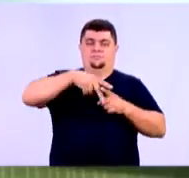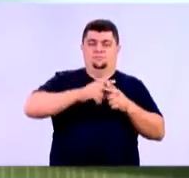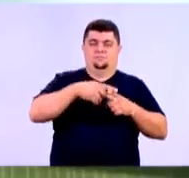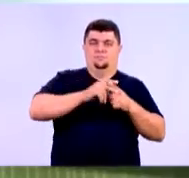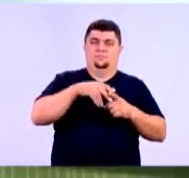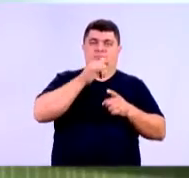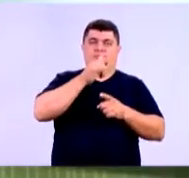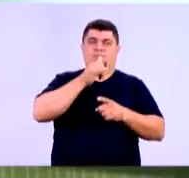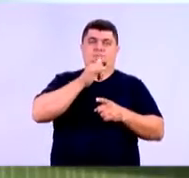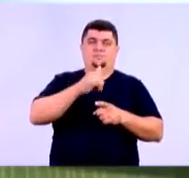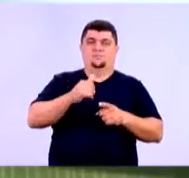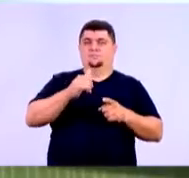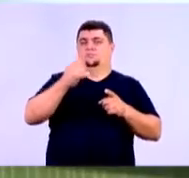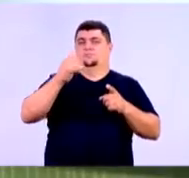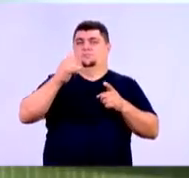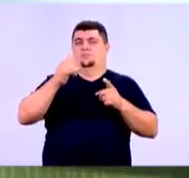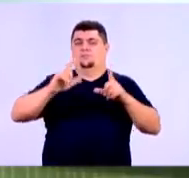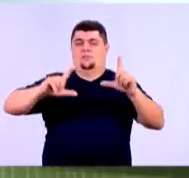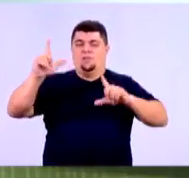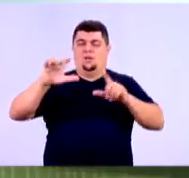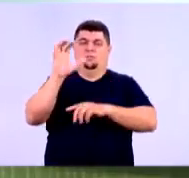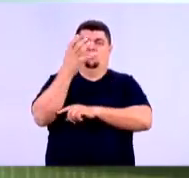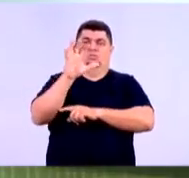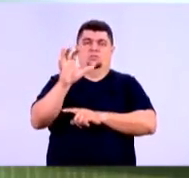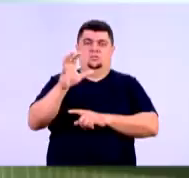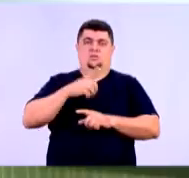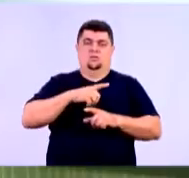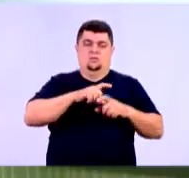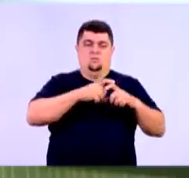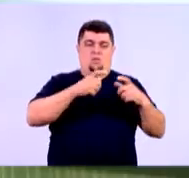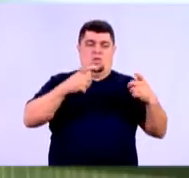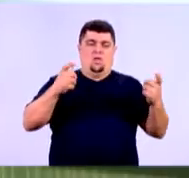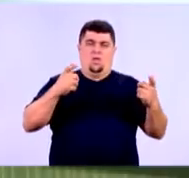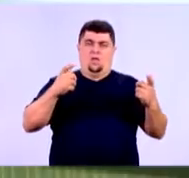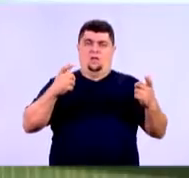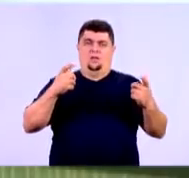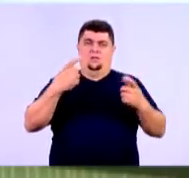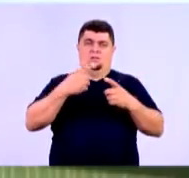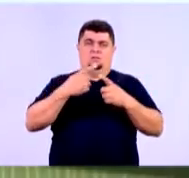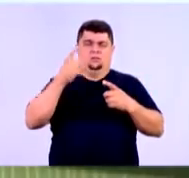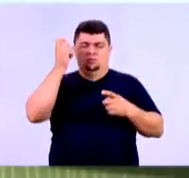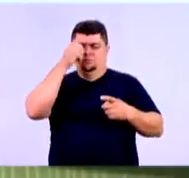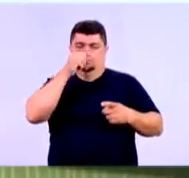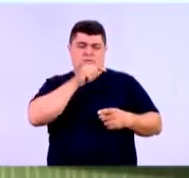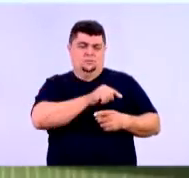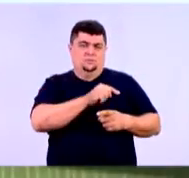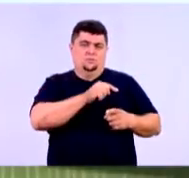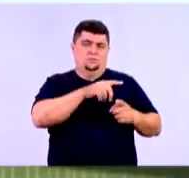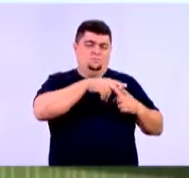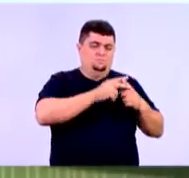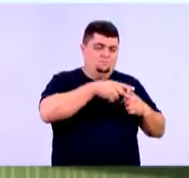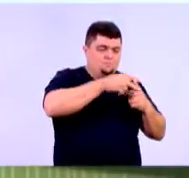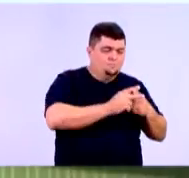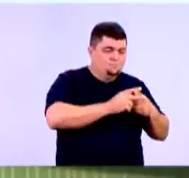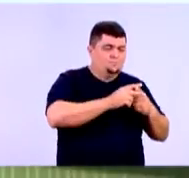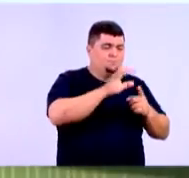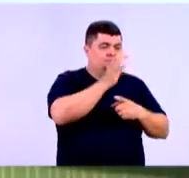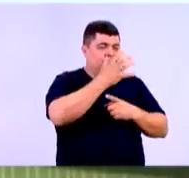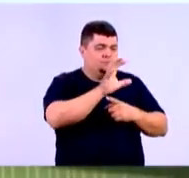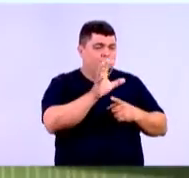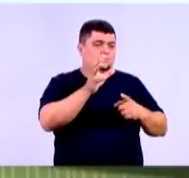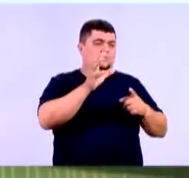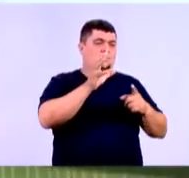eletrodomésticos. Quanto mais a economia cresce, maior a tendência de que os setores que prestam serviço de conserto de